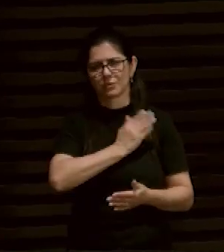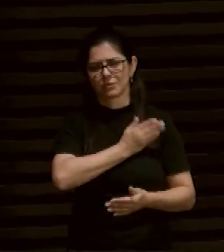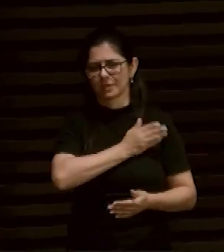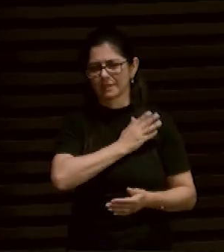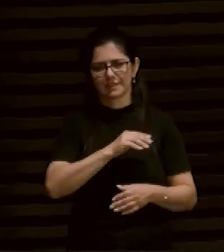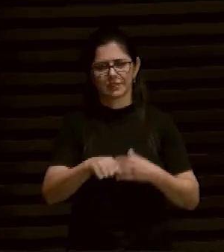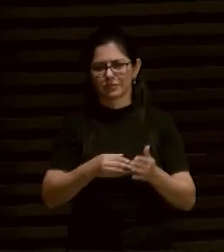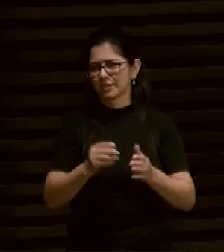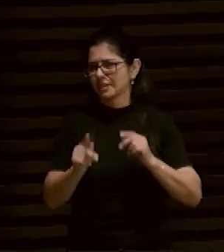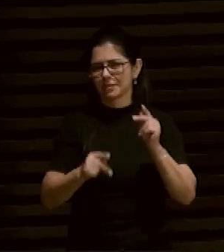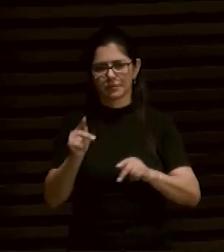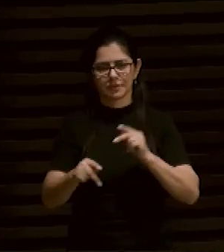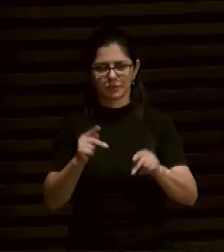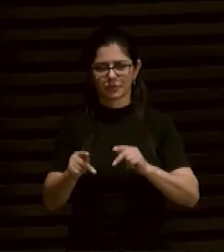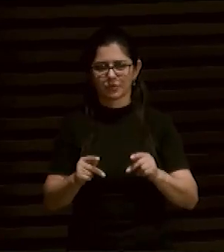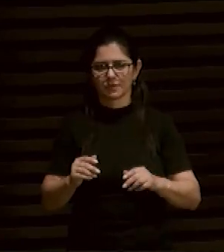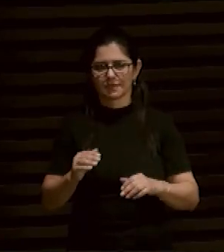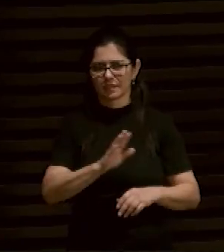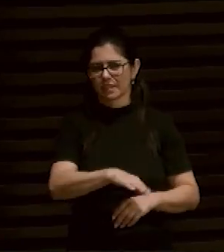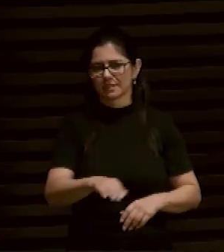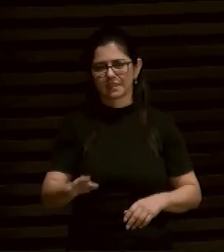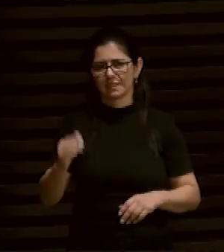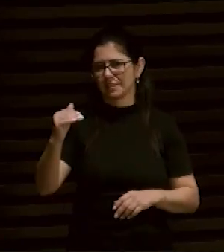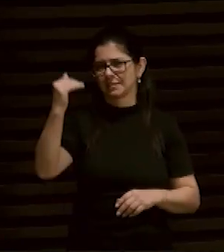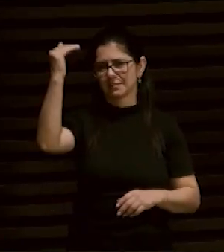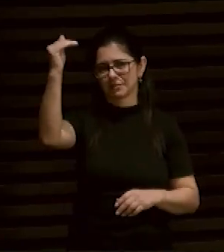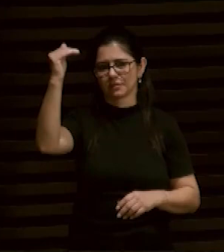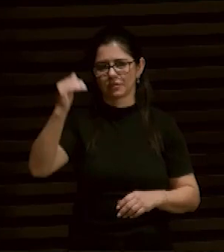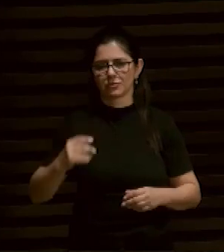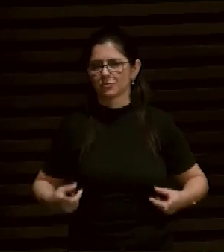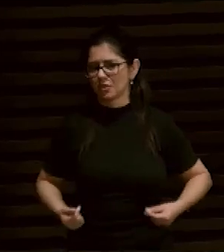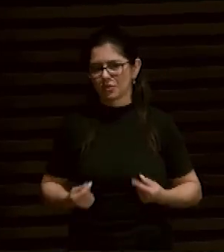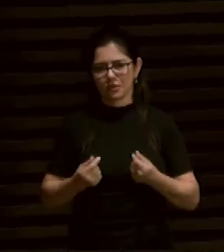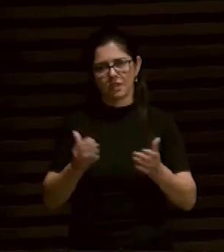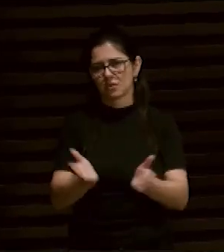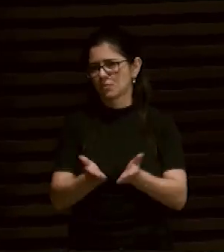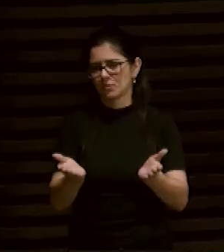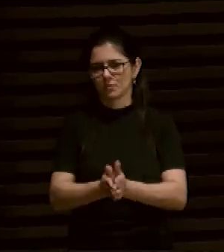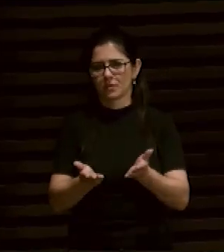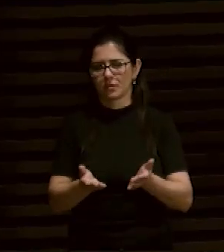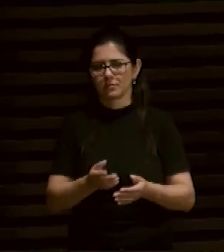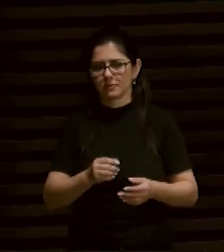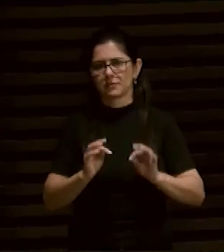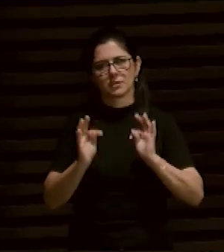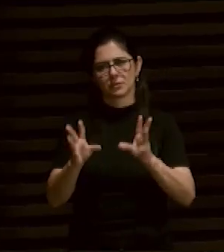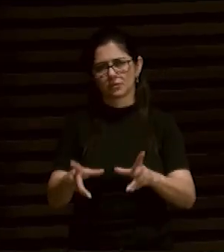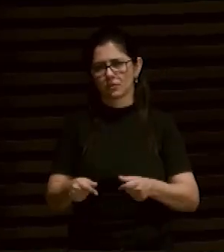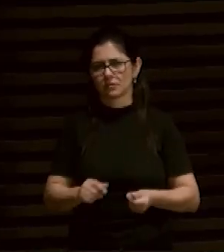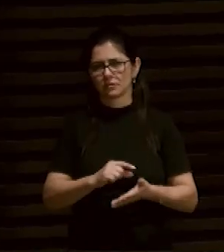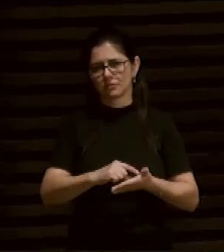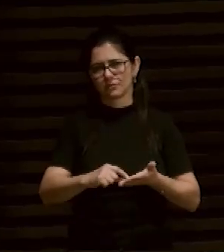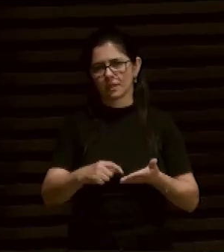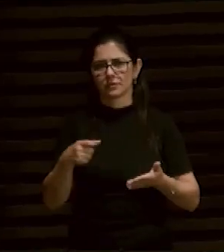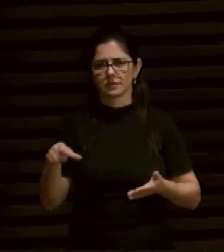ao pobre, daquele que menos tinha entendimento até aquele mais sábio. Mas o verso 6, meus irmãos, o verso 6, ele é